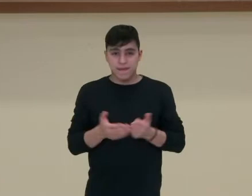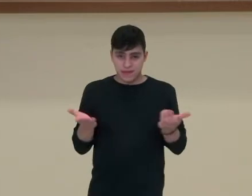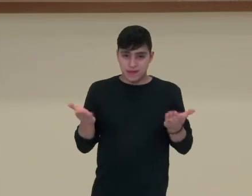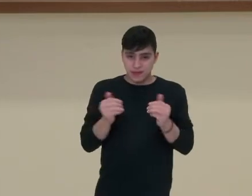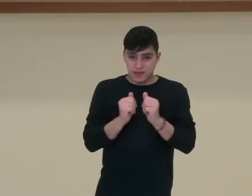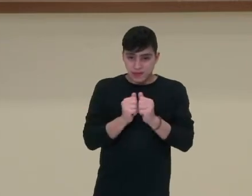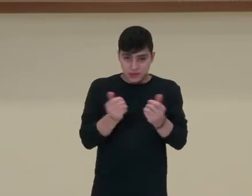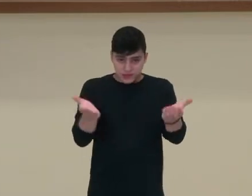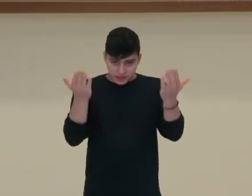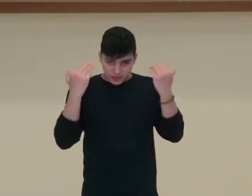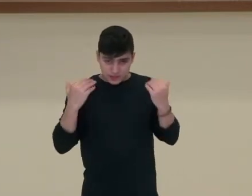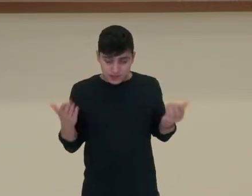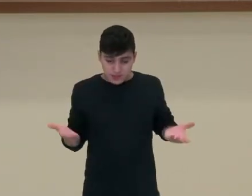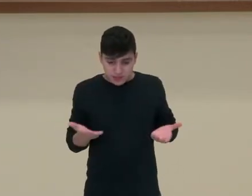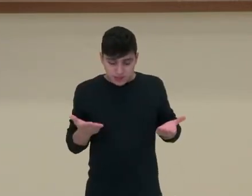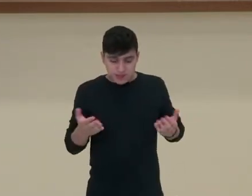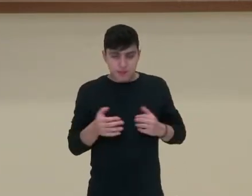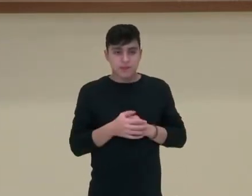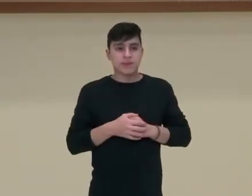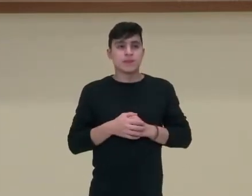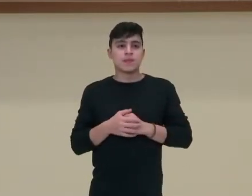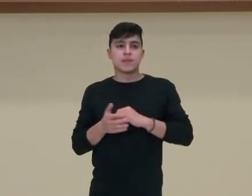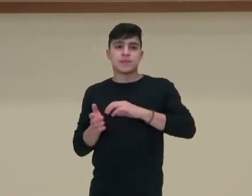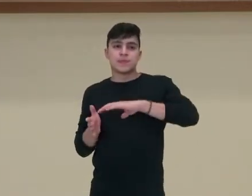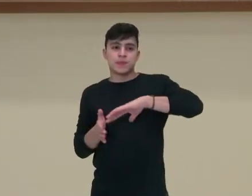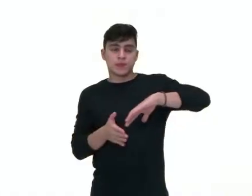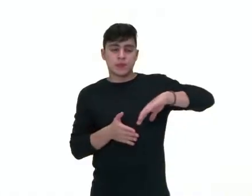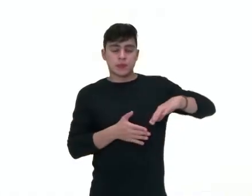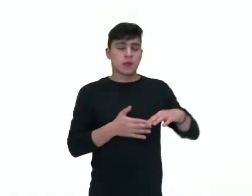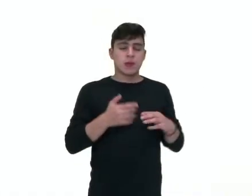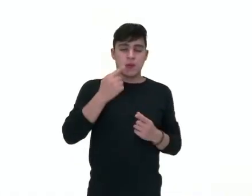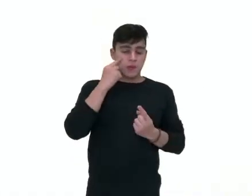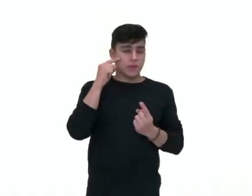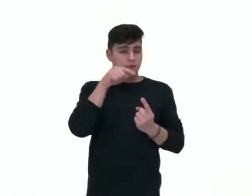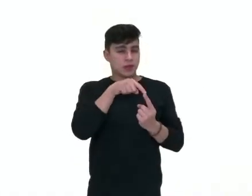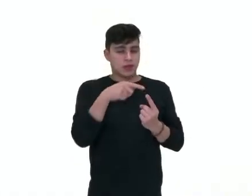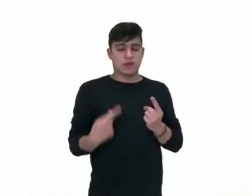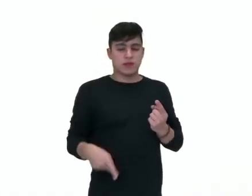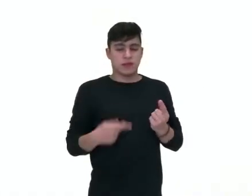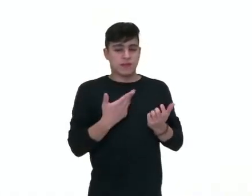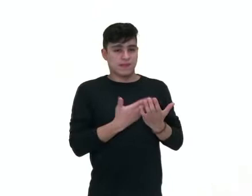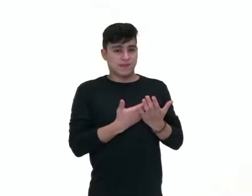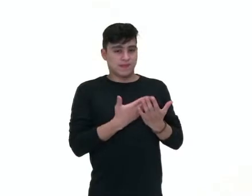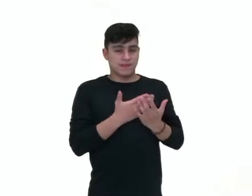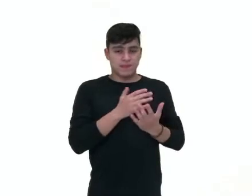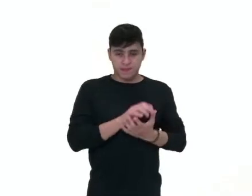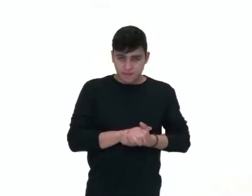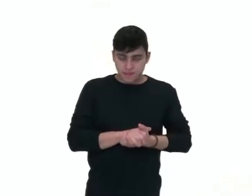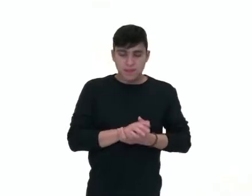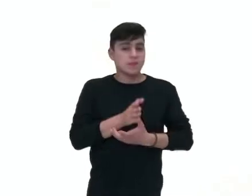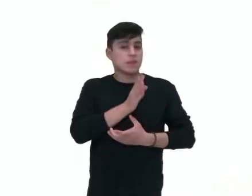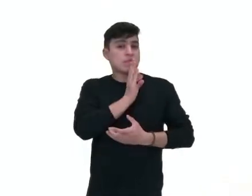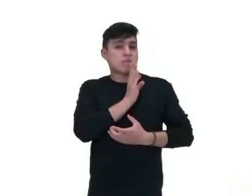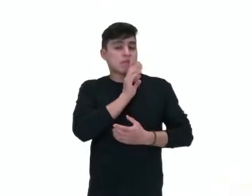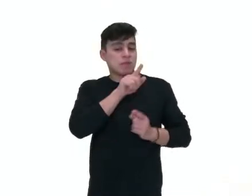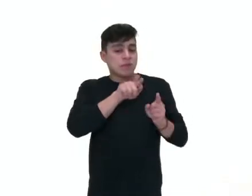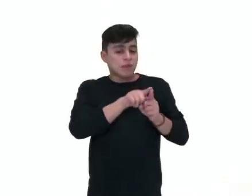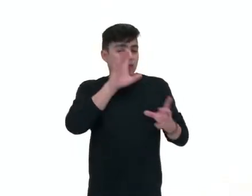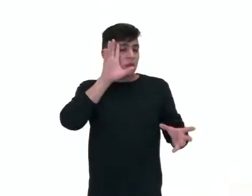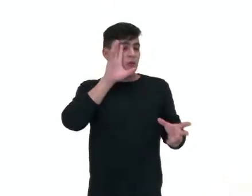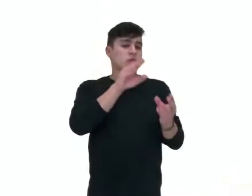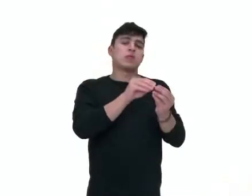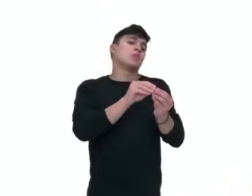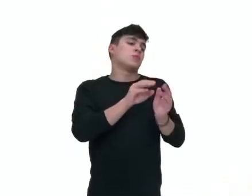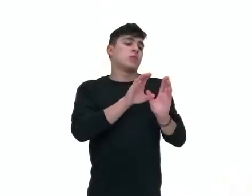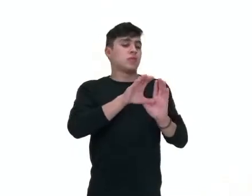Vamos juntos? Então, vamos lá. Então, os objetivos da nossa aula. Conhecer e